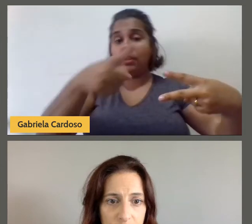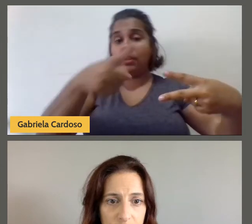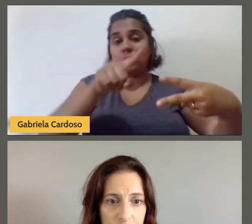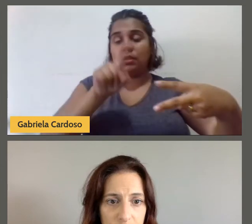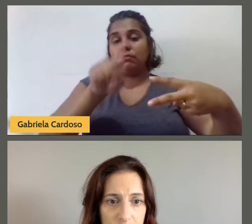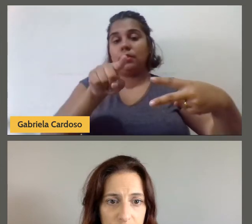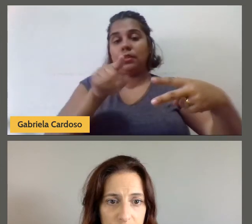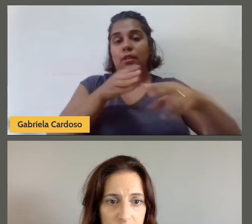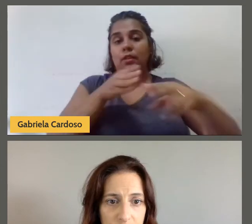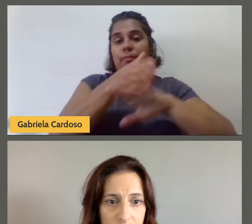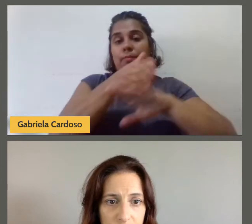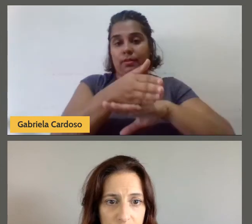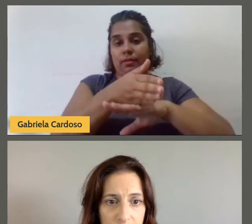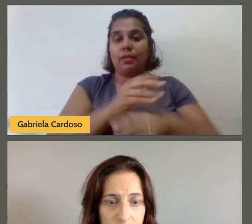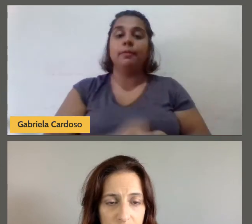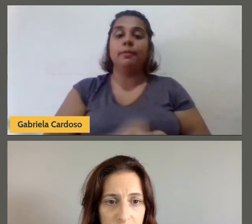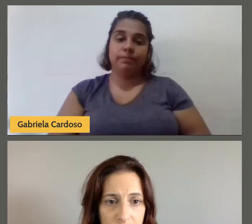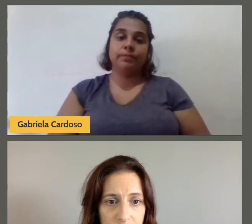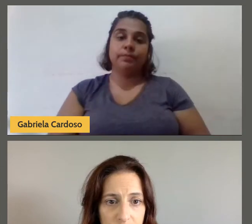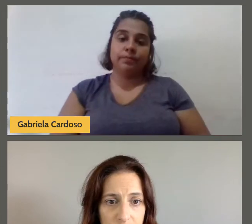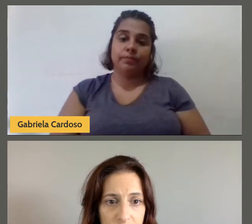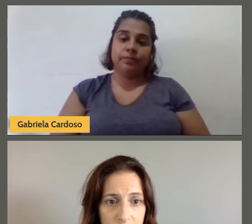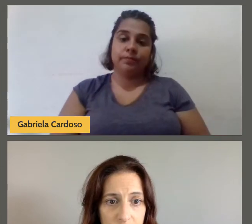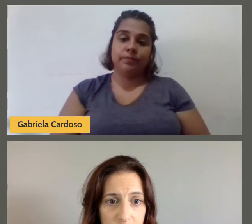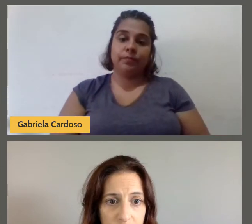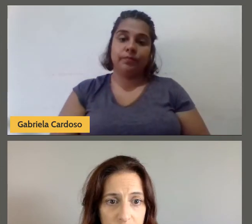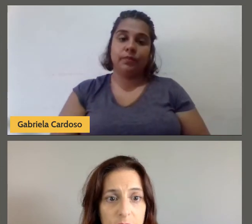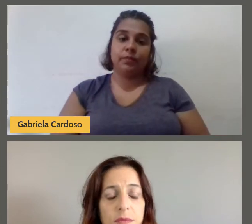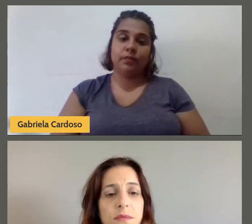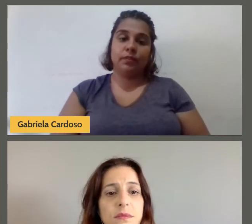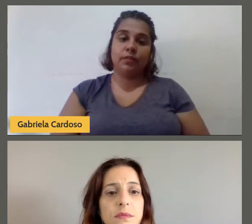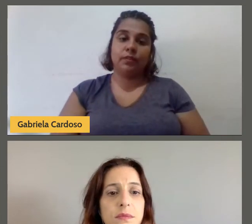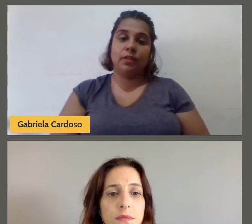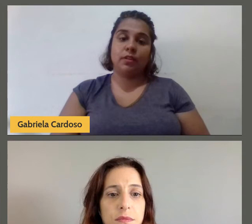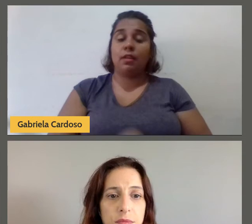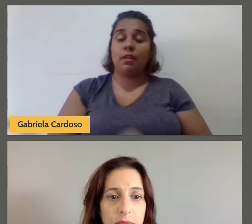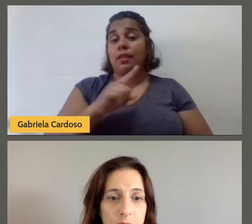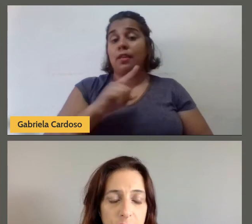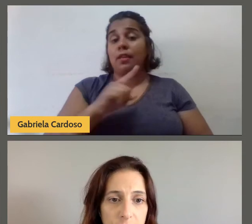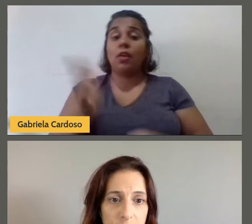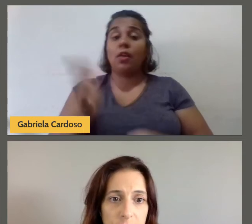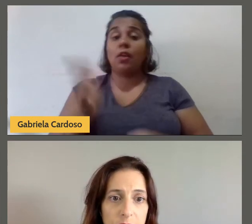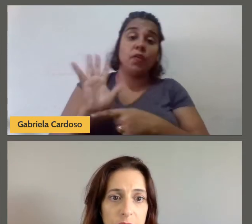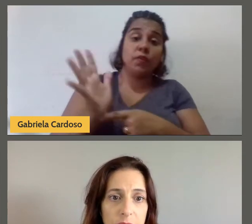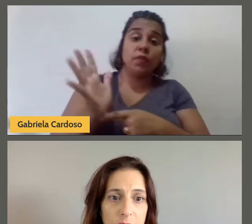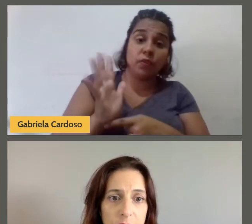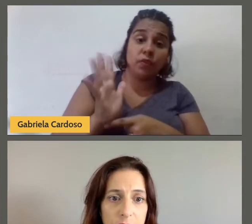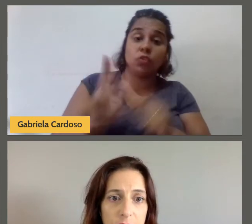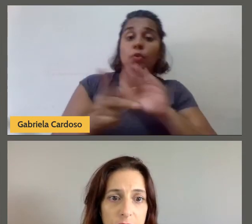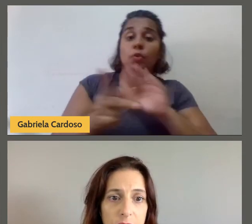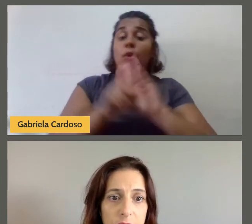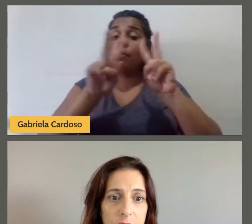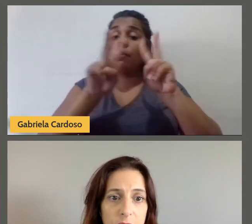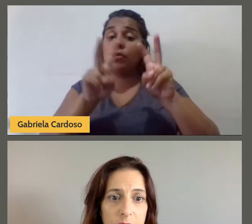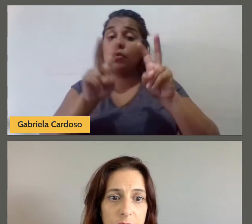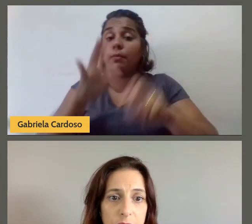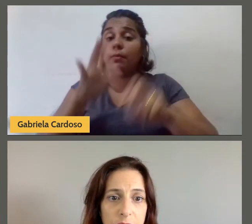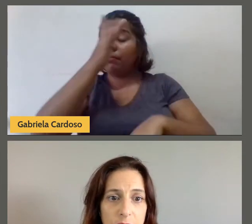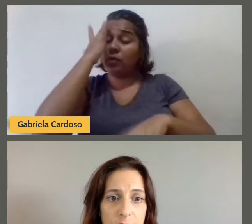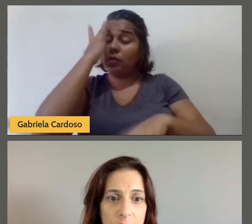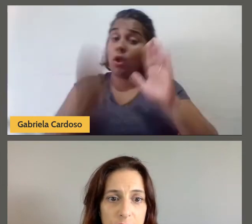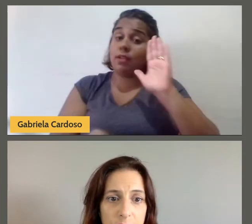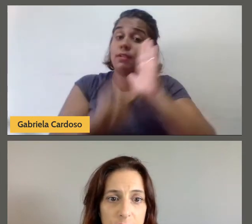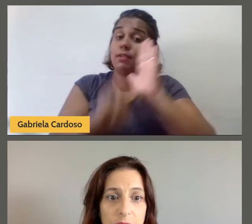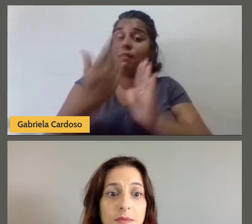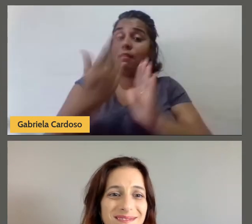www.migraflix.com, aí, _impulsione, que é um projeto de vídeos sobre empreendedorismo, não só para imigrantes externos, né,